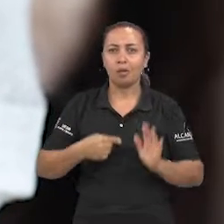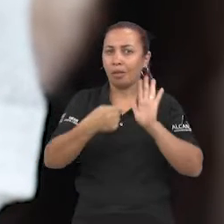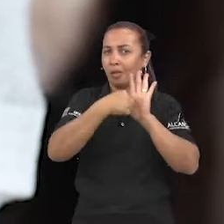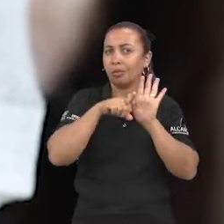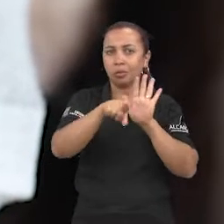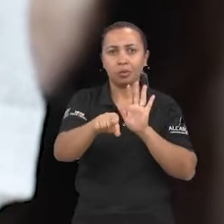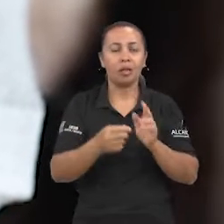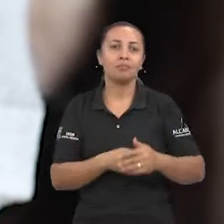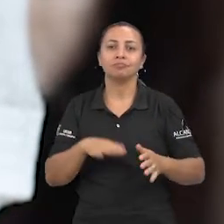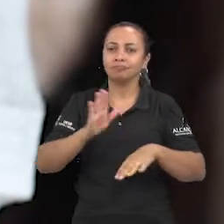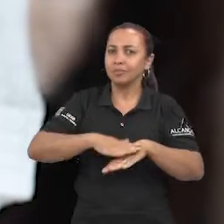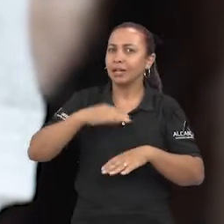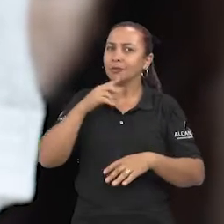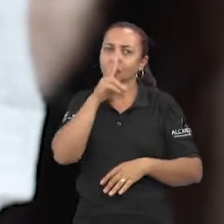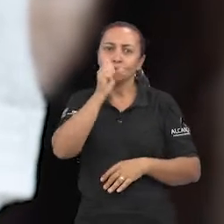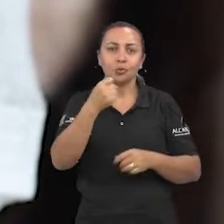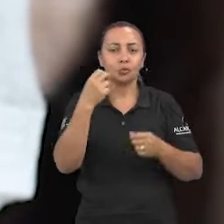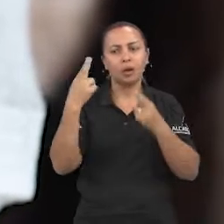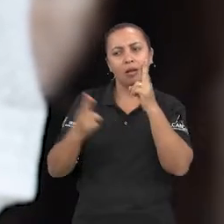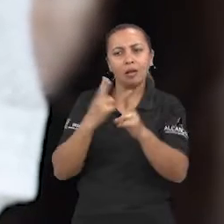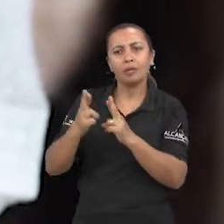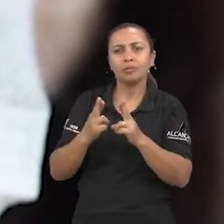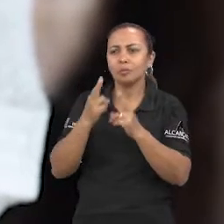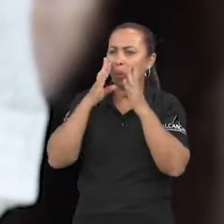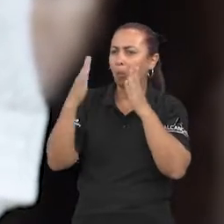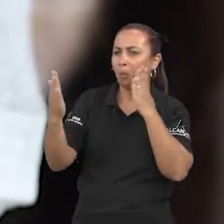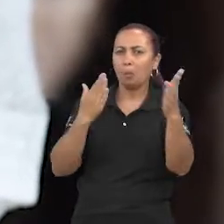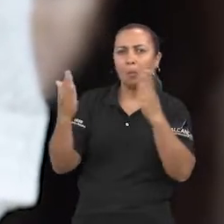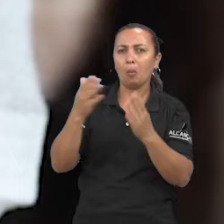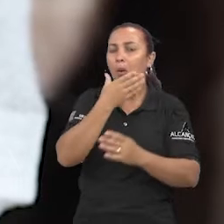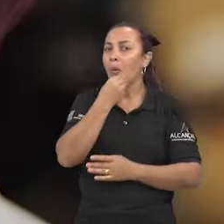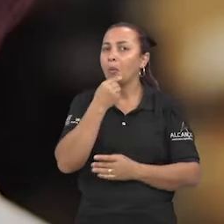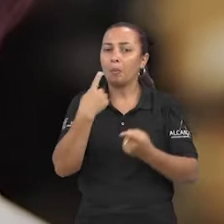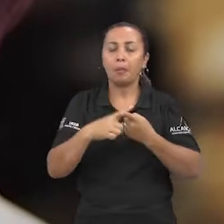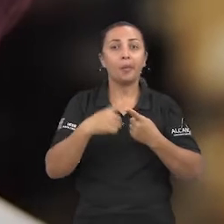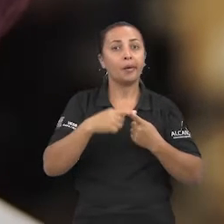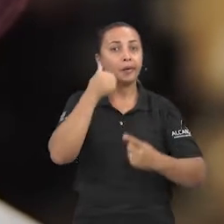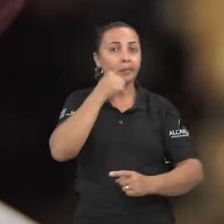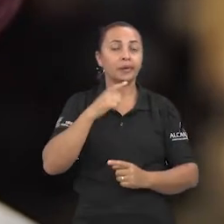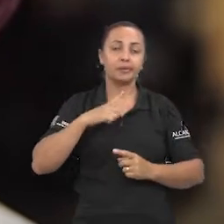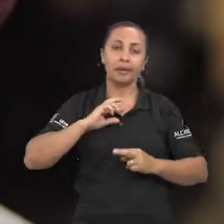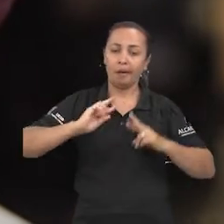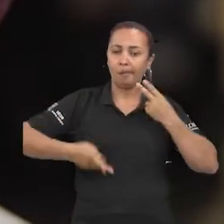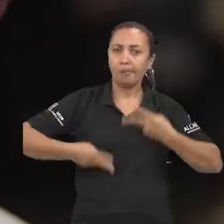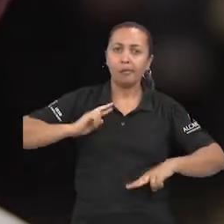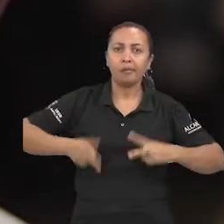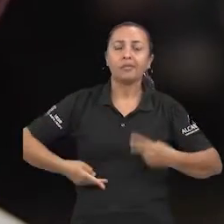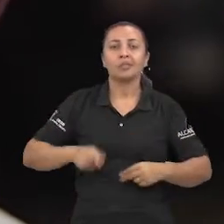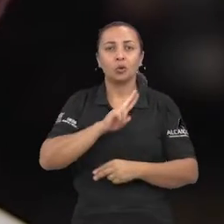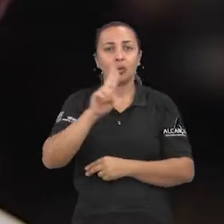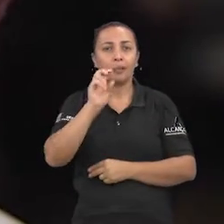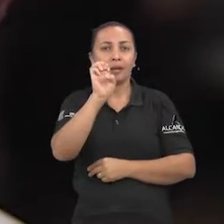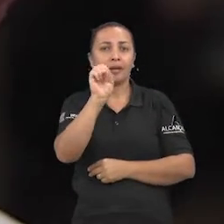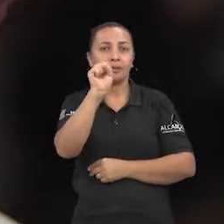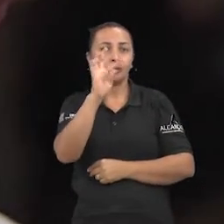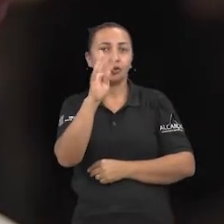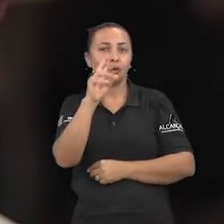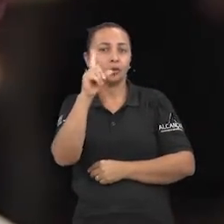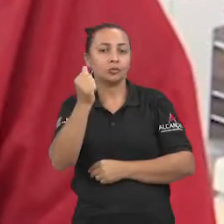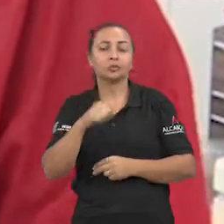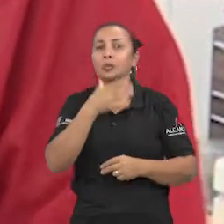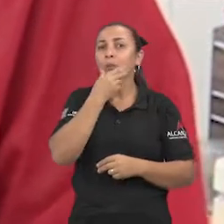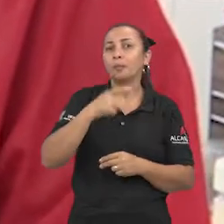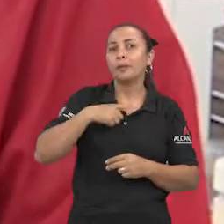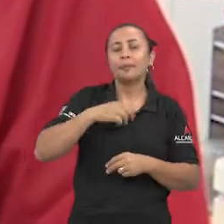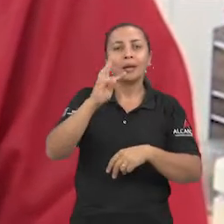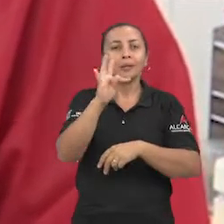ser explicado porque nós mulheres temos mais um hormônio chamado estrogênio e os homens têm mais uma testosterona. E alguns estudos